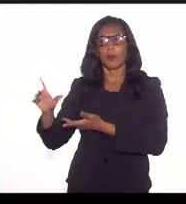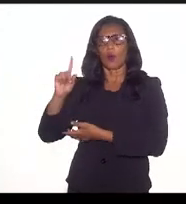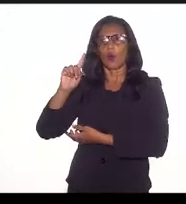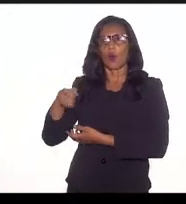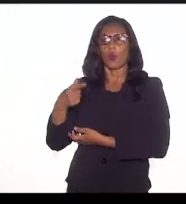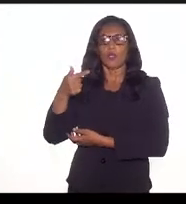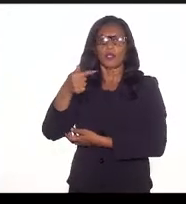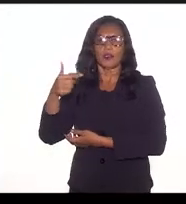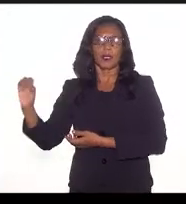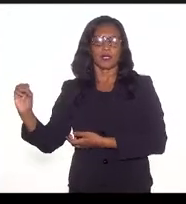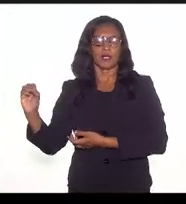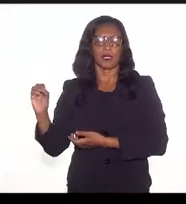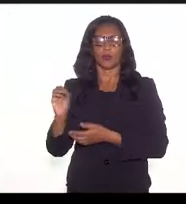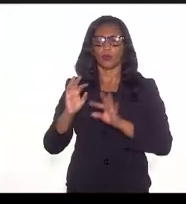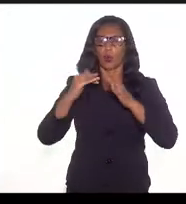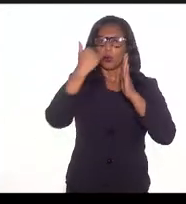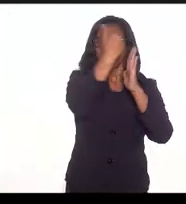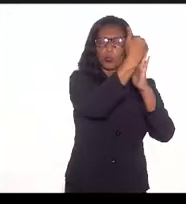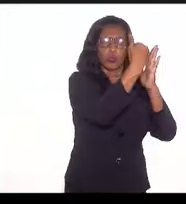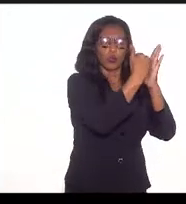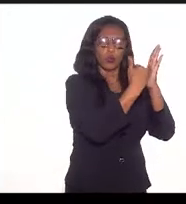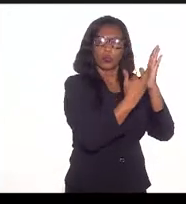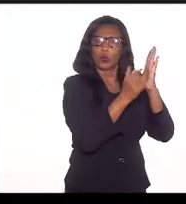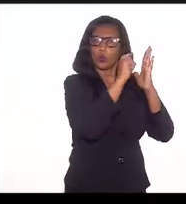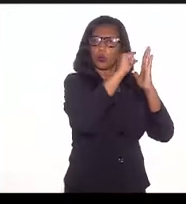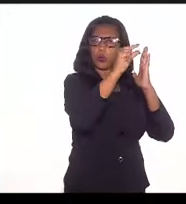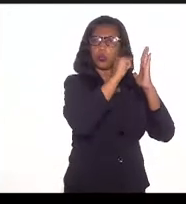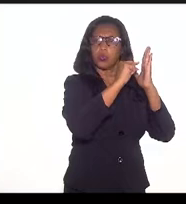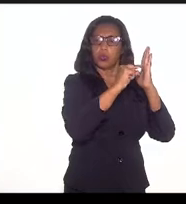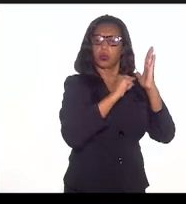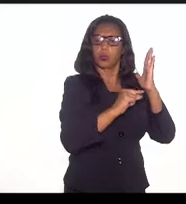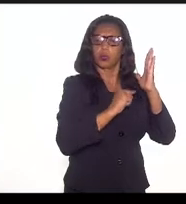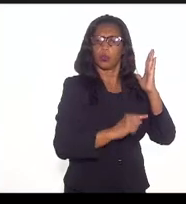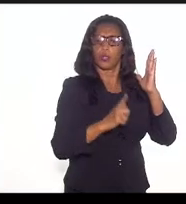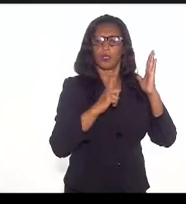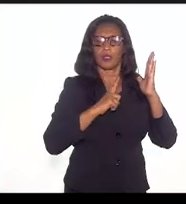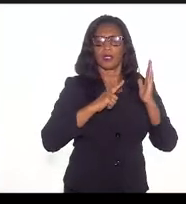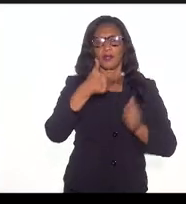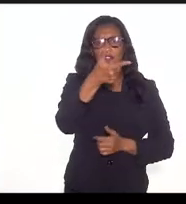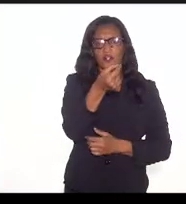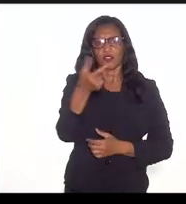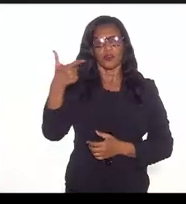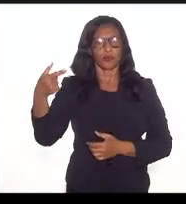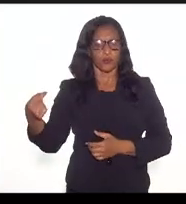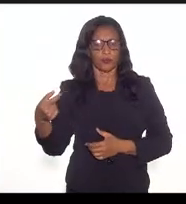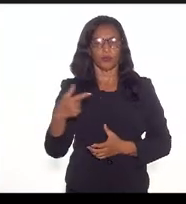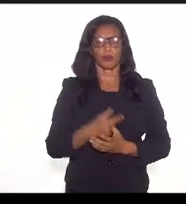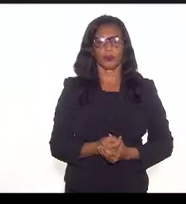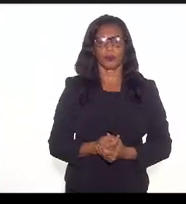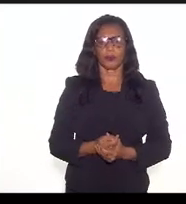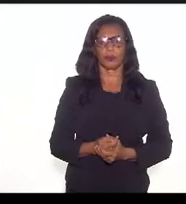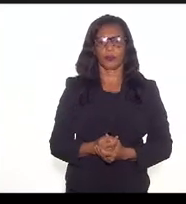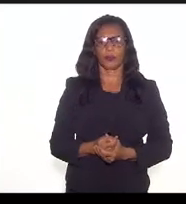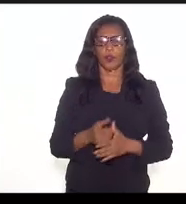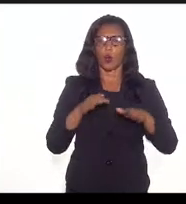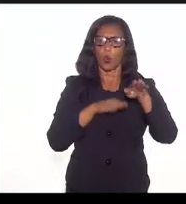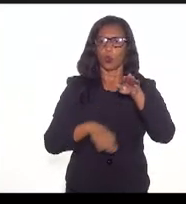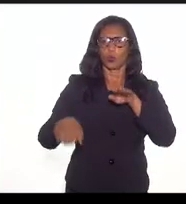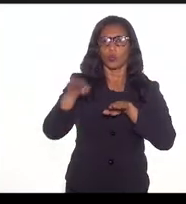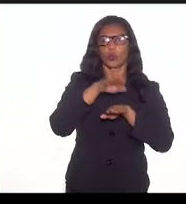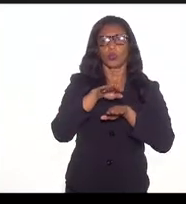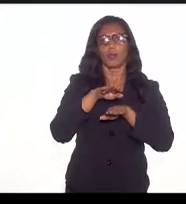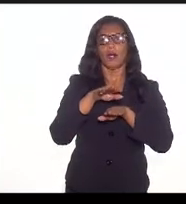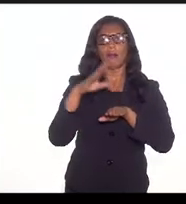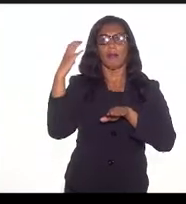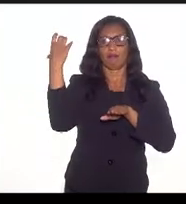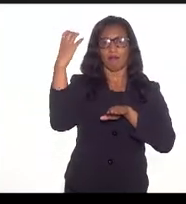em 2020. Todos esses fomentos municípios iniciaram em 2020. Né? O Supera Mais Niterói também